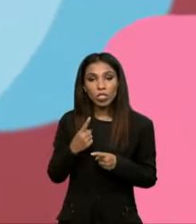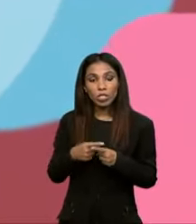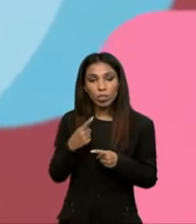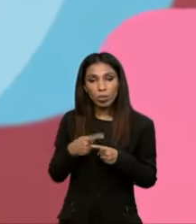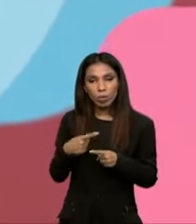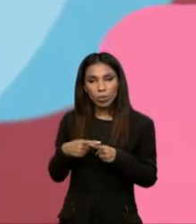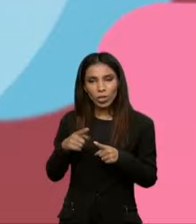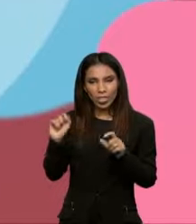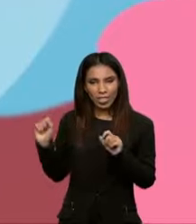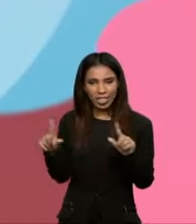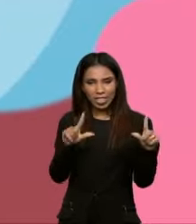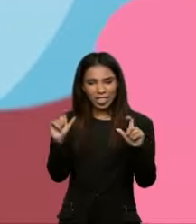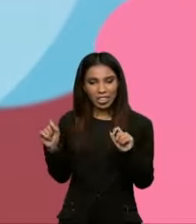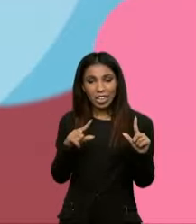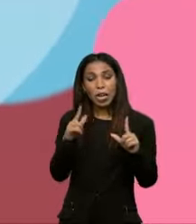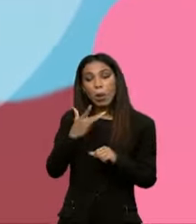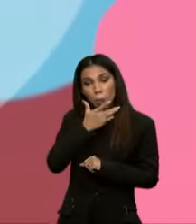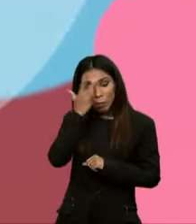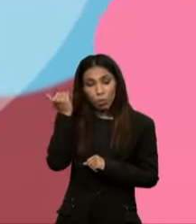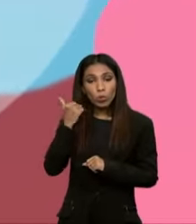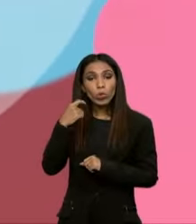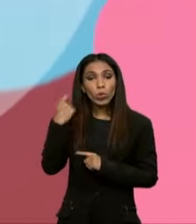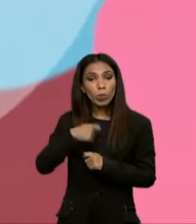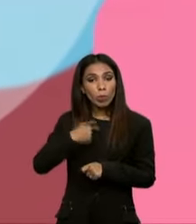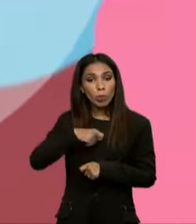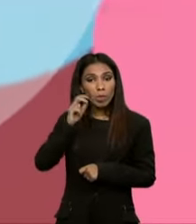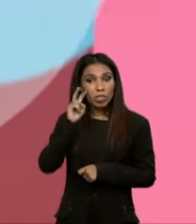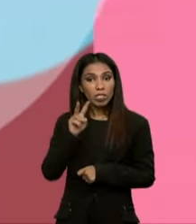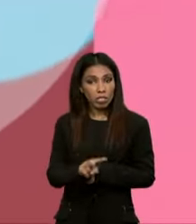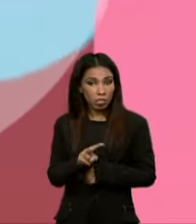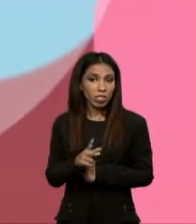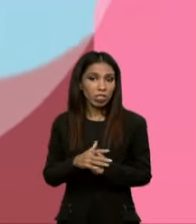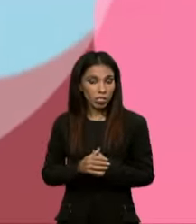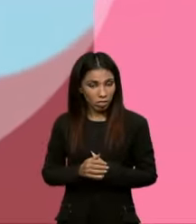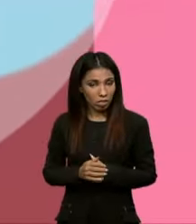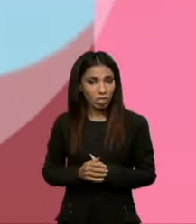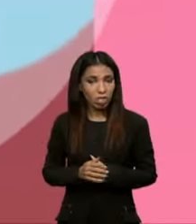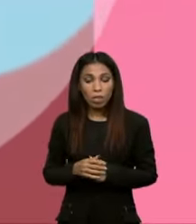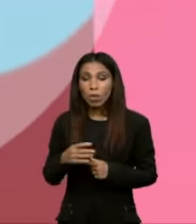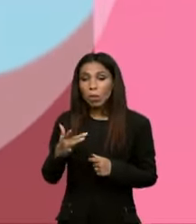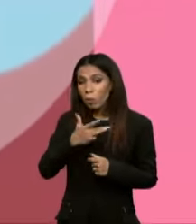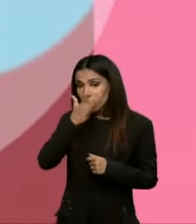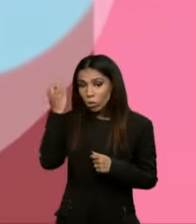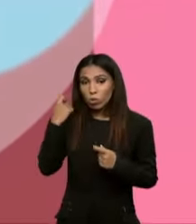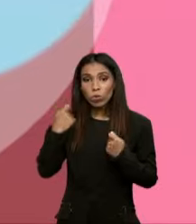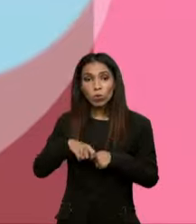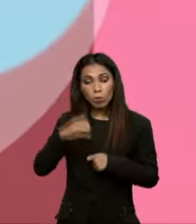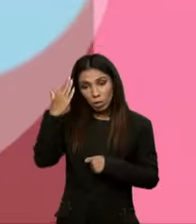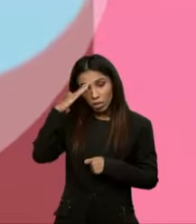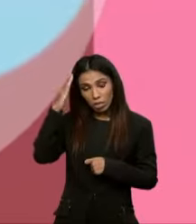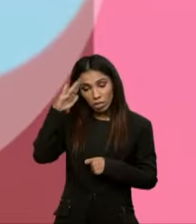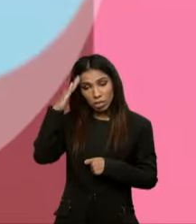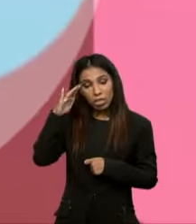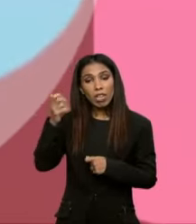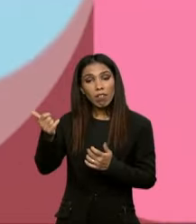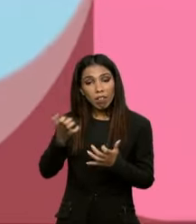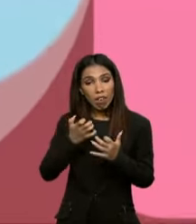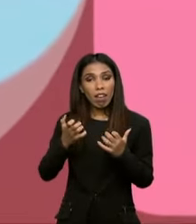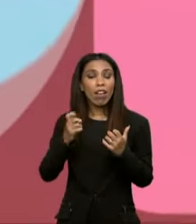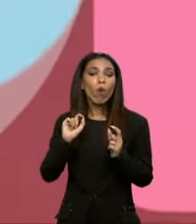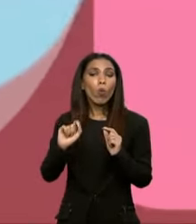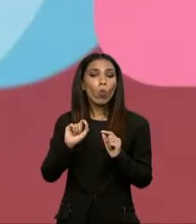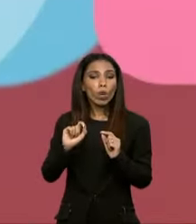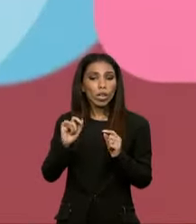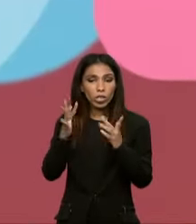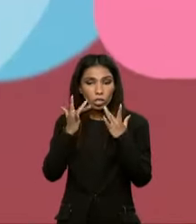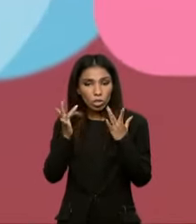aí, as pessoas precisam ver o que é o nosso corre. Claro. As pessoas precisam entender o que é fazer teatro, o que é